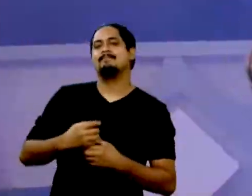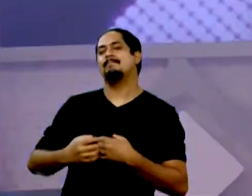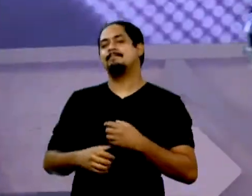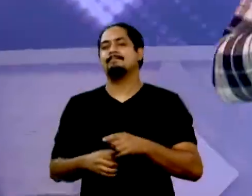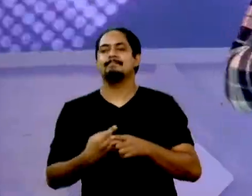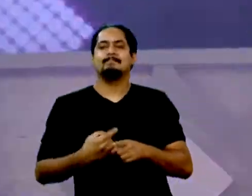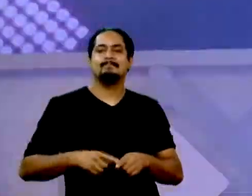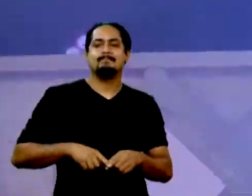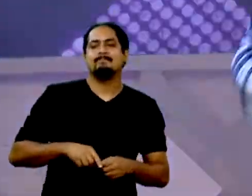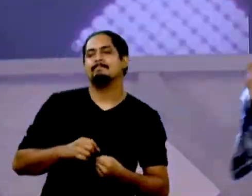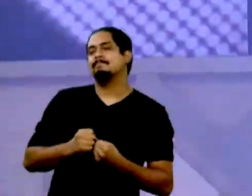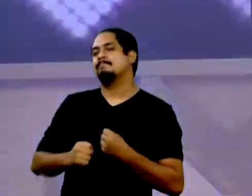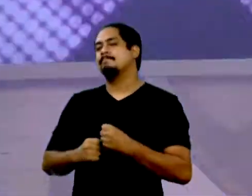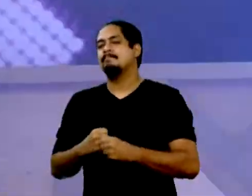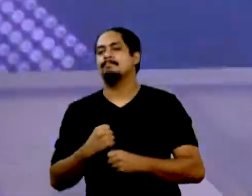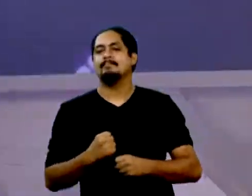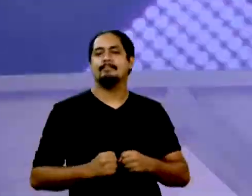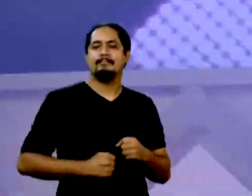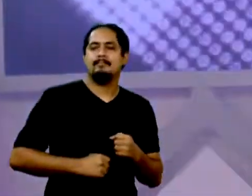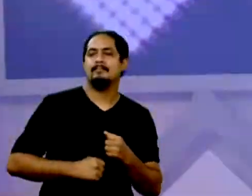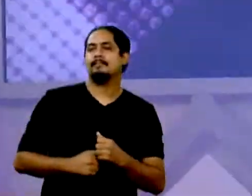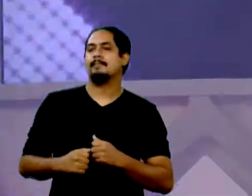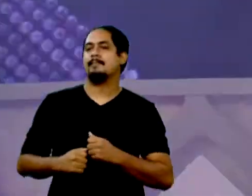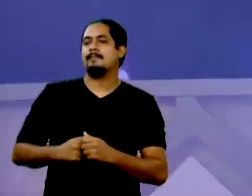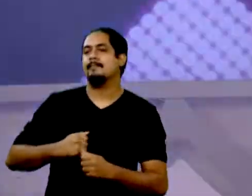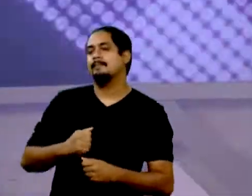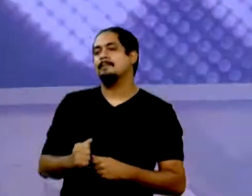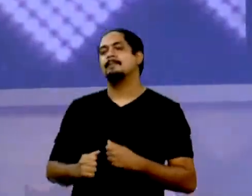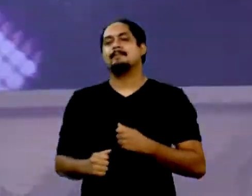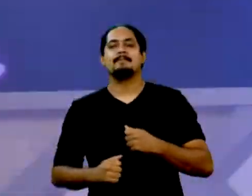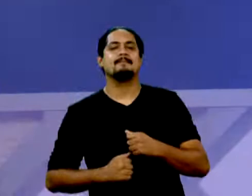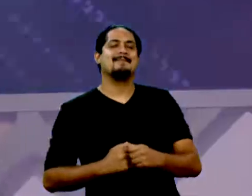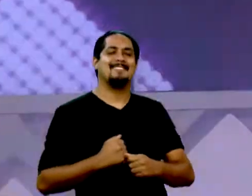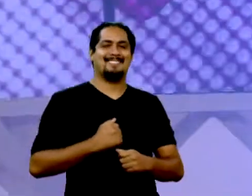Gil da Pé, aquele abraço, meu irmão. Você faz rosa pra ir